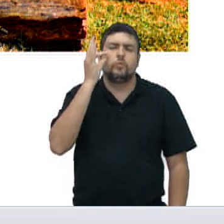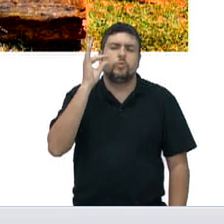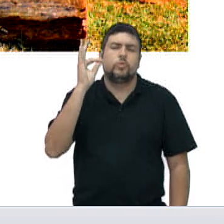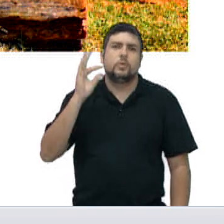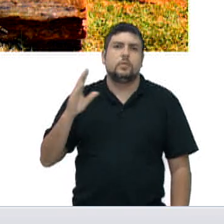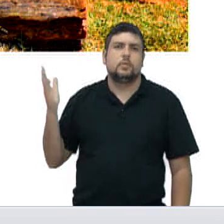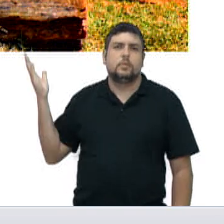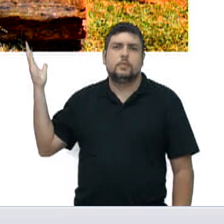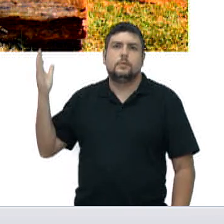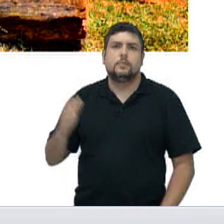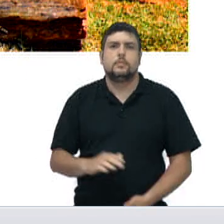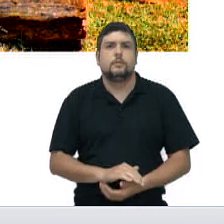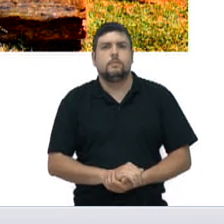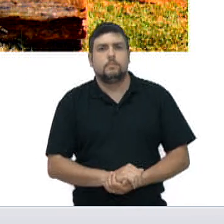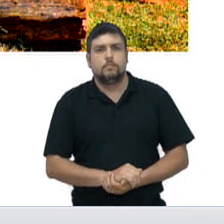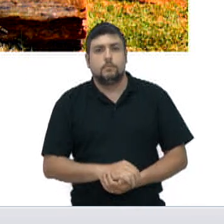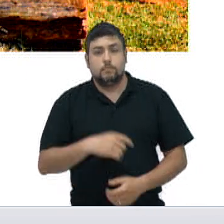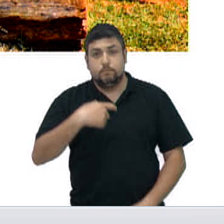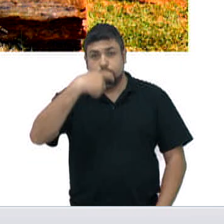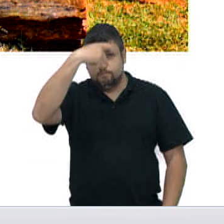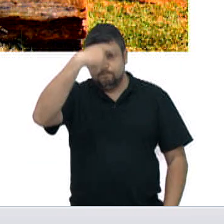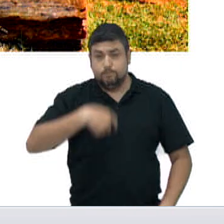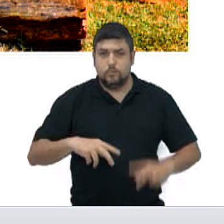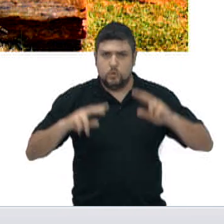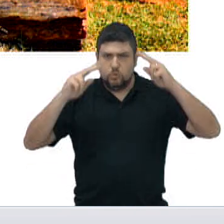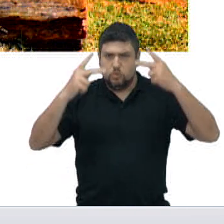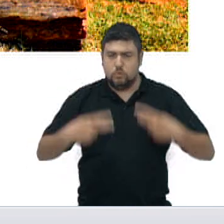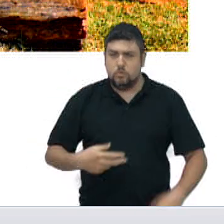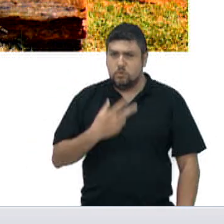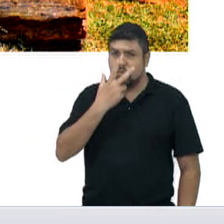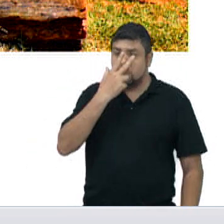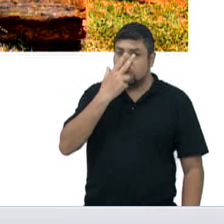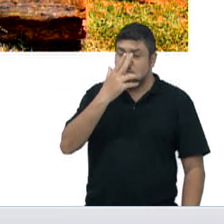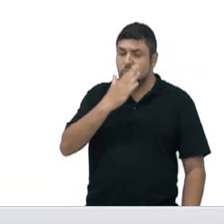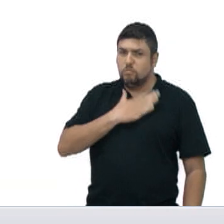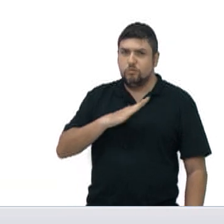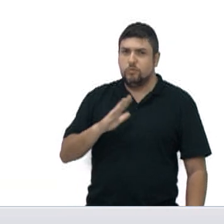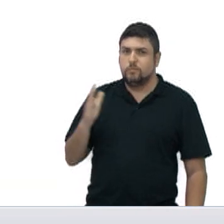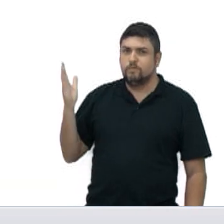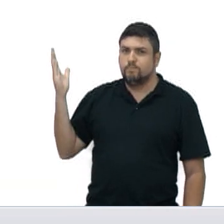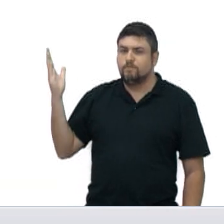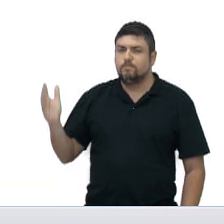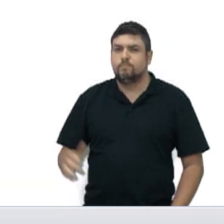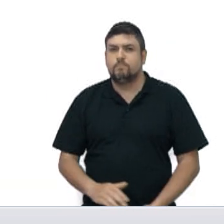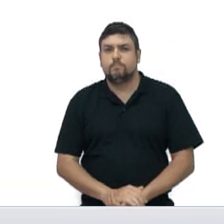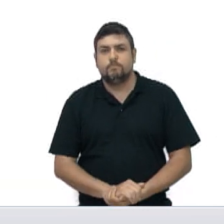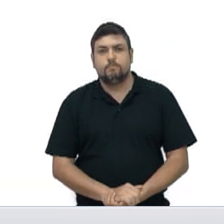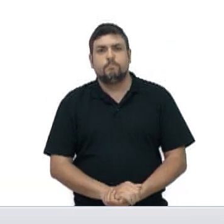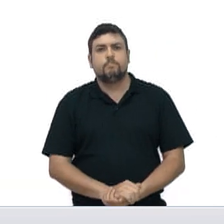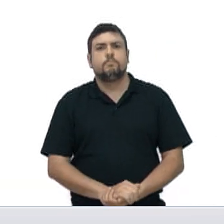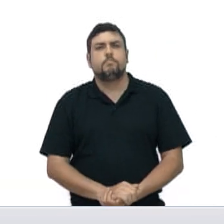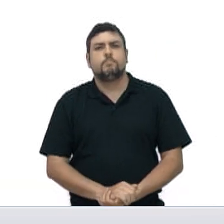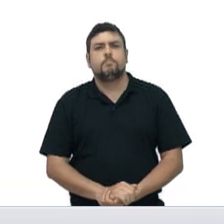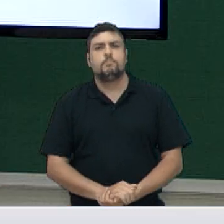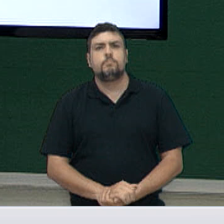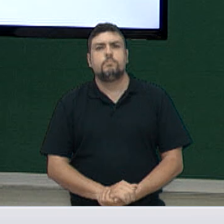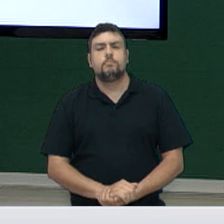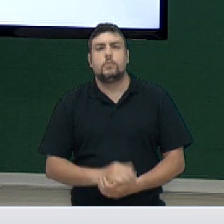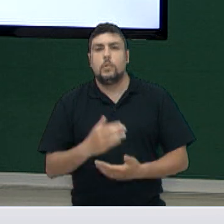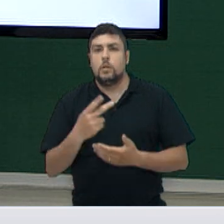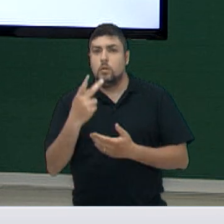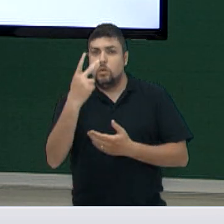E o ser humano, pelo jeito, não gosta deles, né? Quero que você pegue o